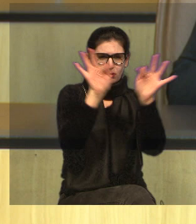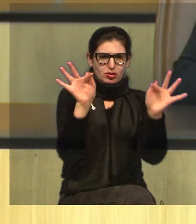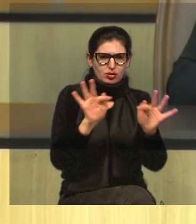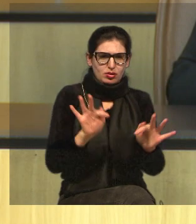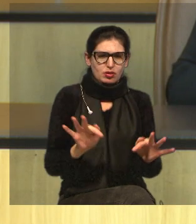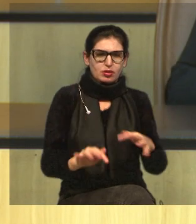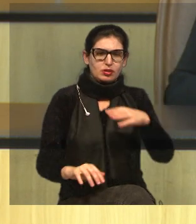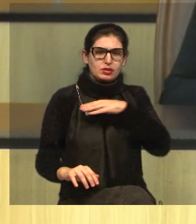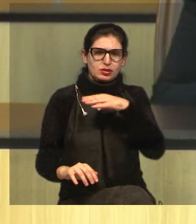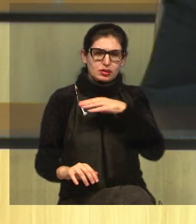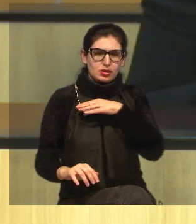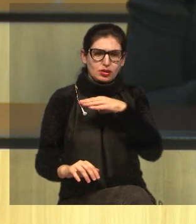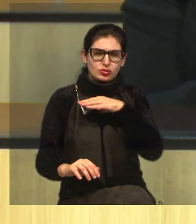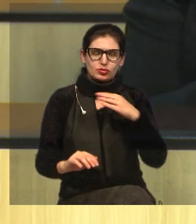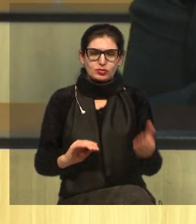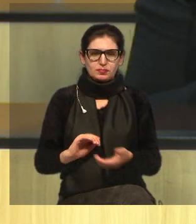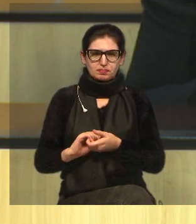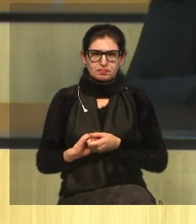nossa cidade.